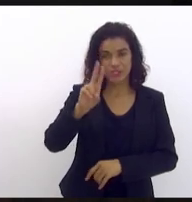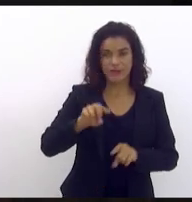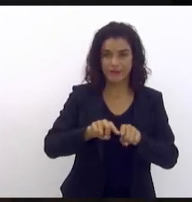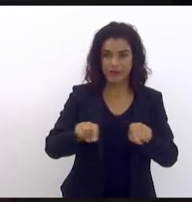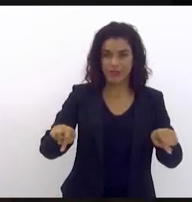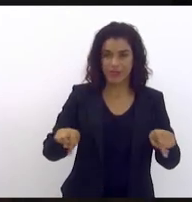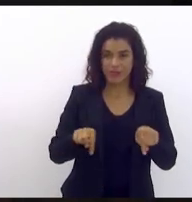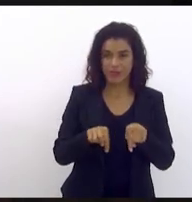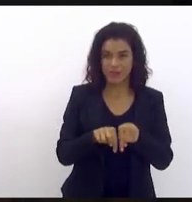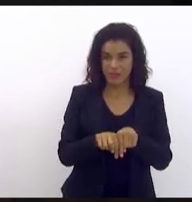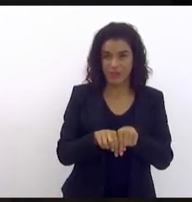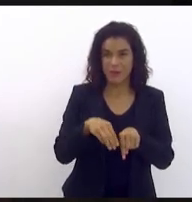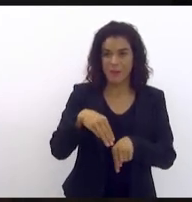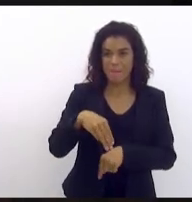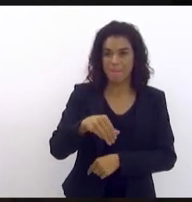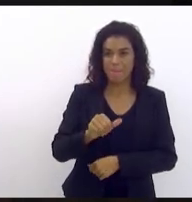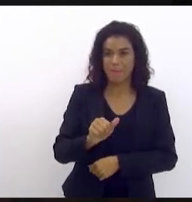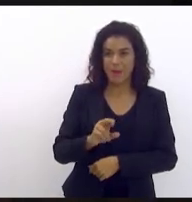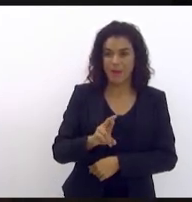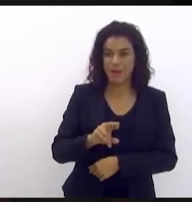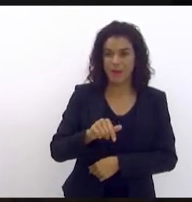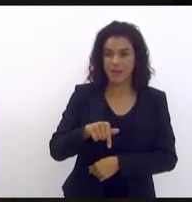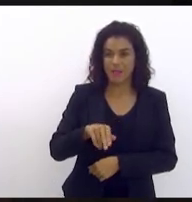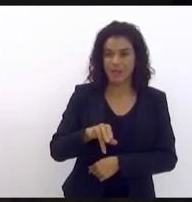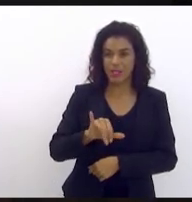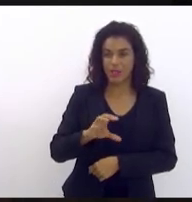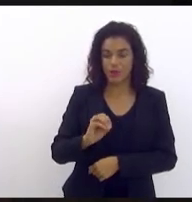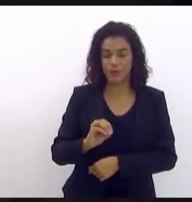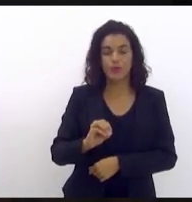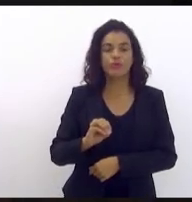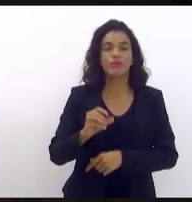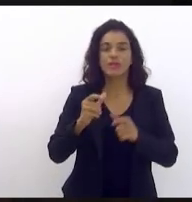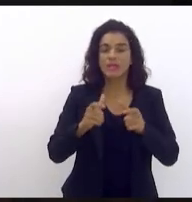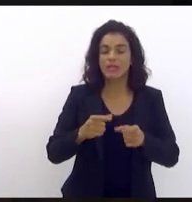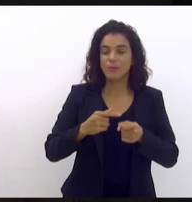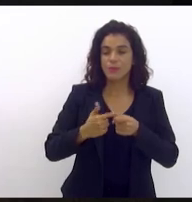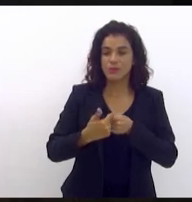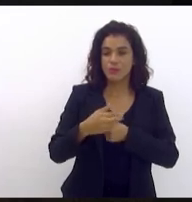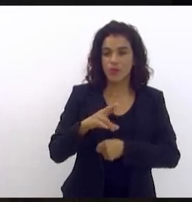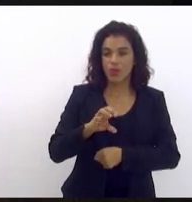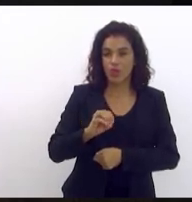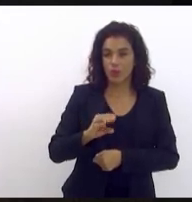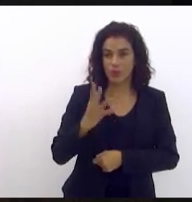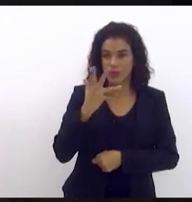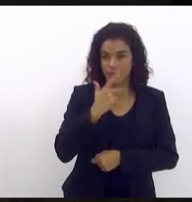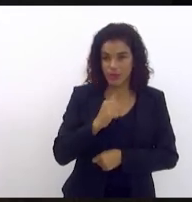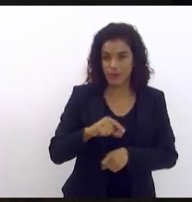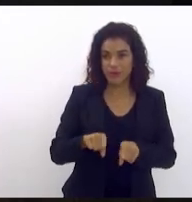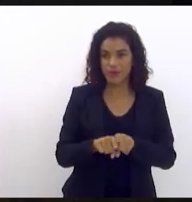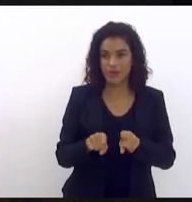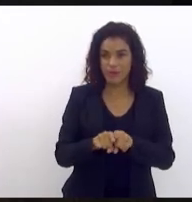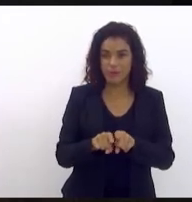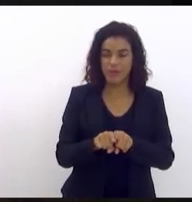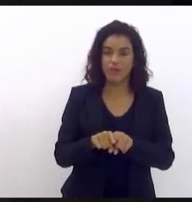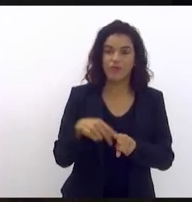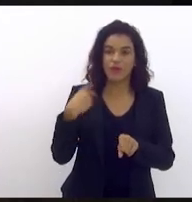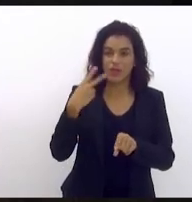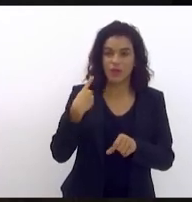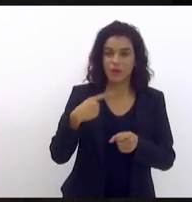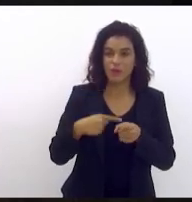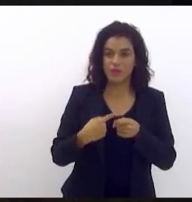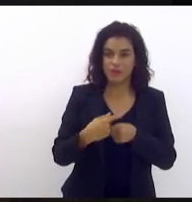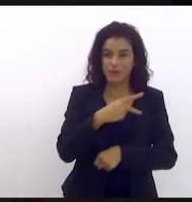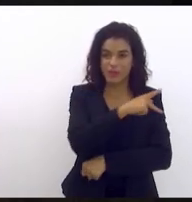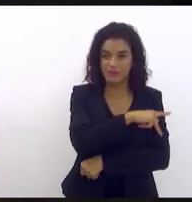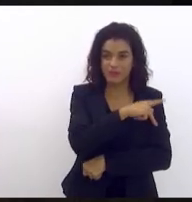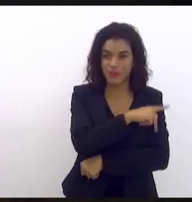vereador Marquinho Luanda de Rio Bono e do vereador do município de Parati Lucas